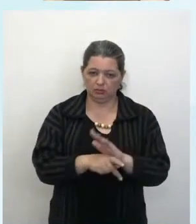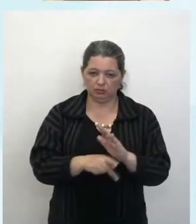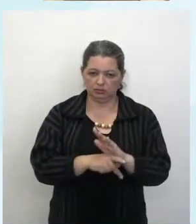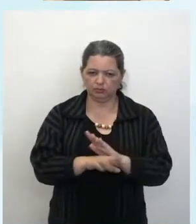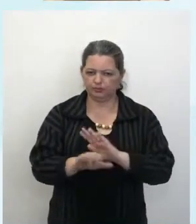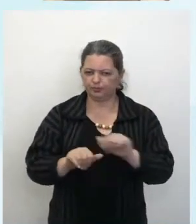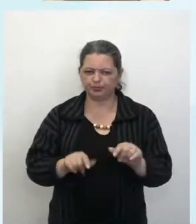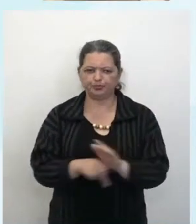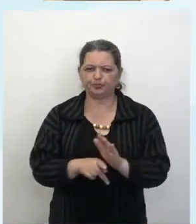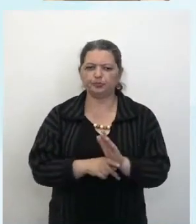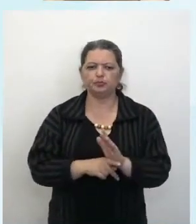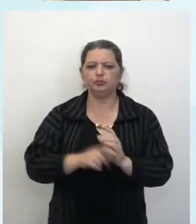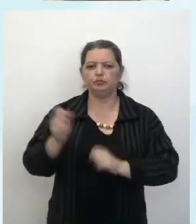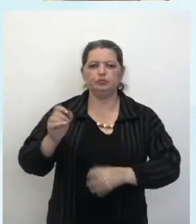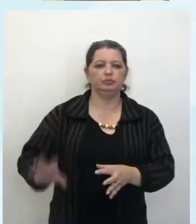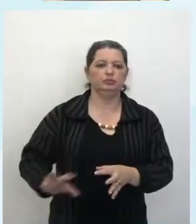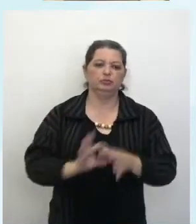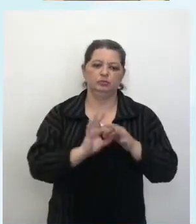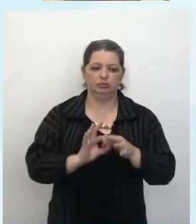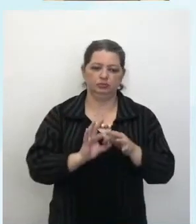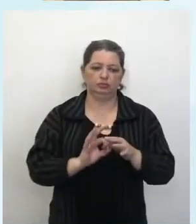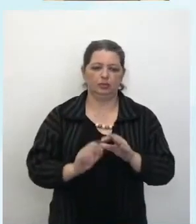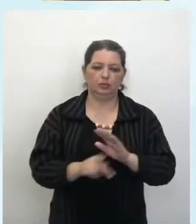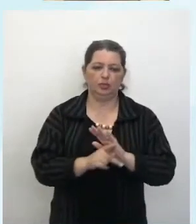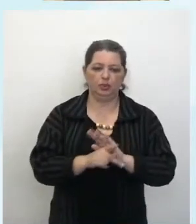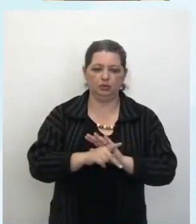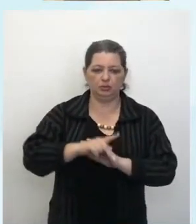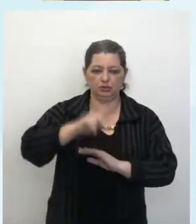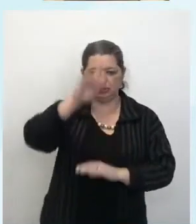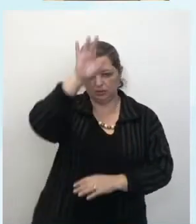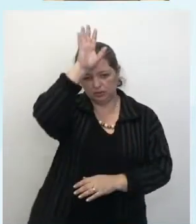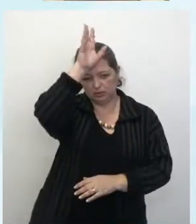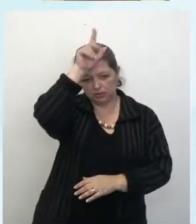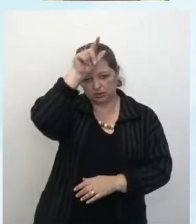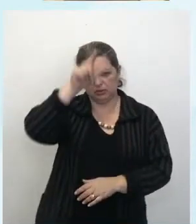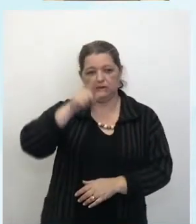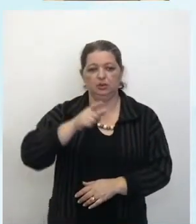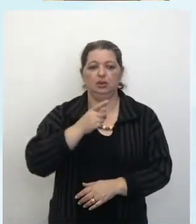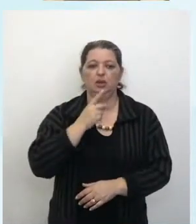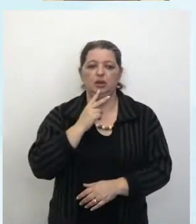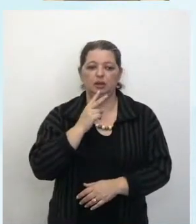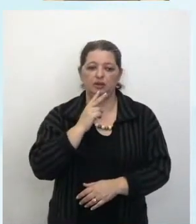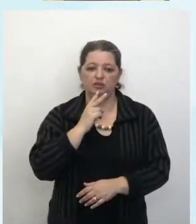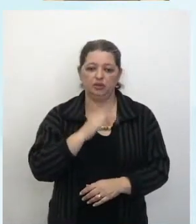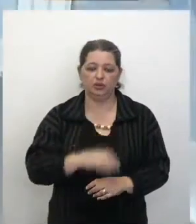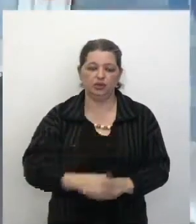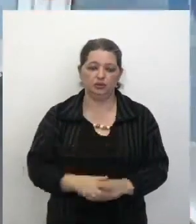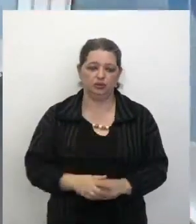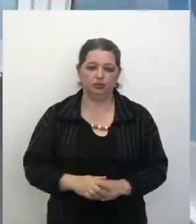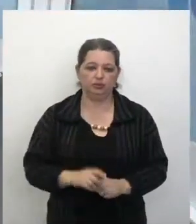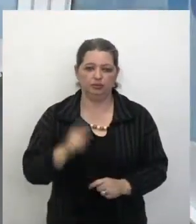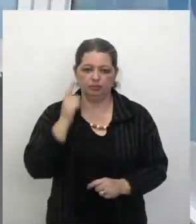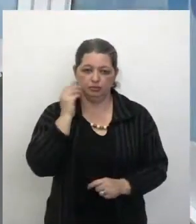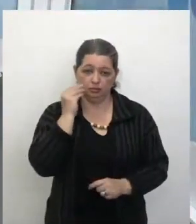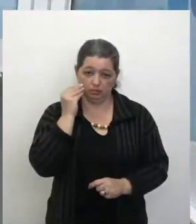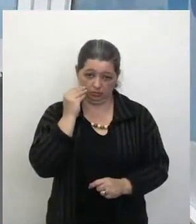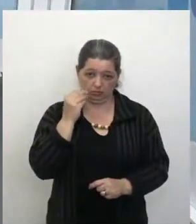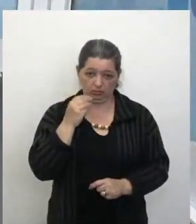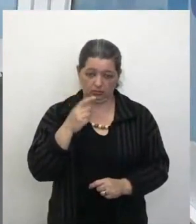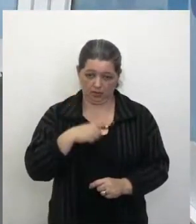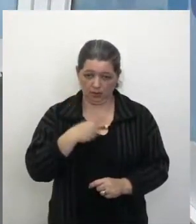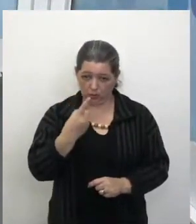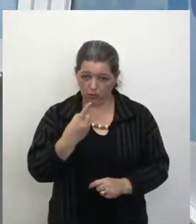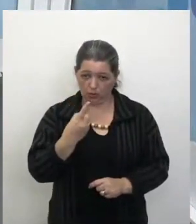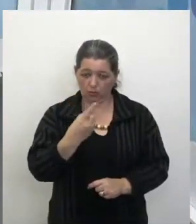chamavam nossos filiados de galinha verdes tchau tchau vamos tentar alguém aí ó tem uma